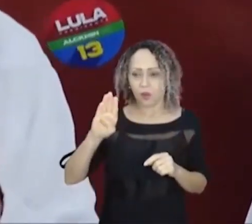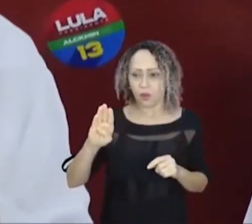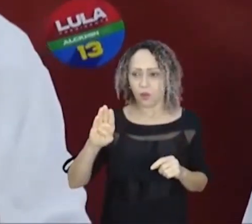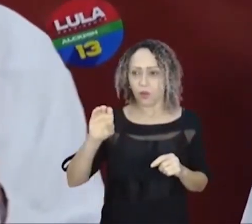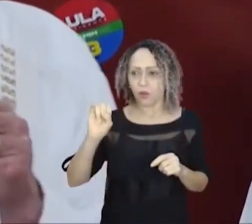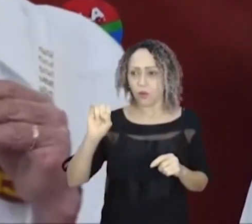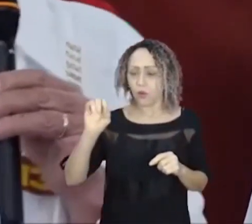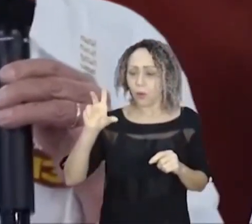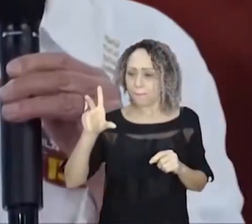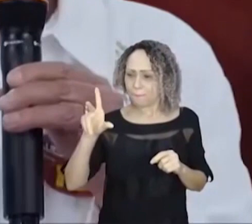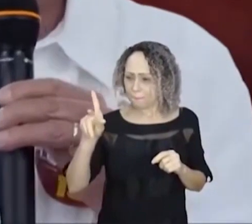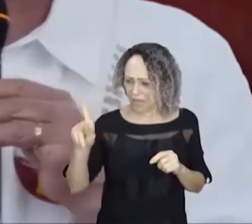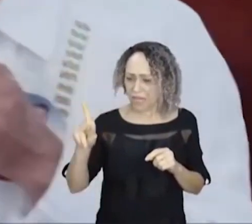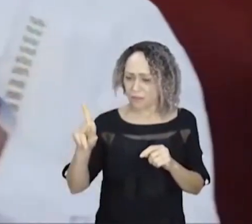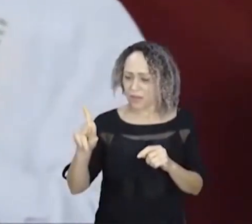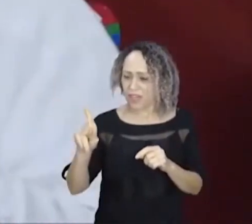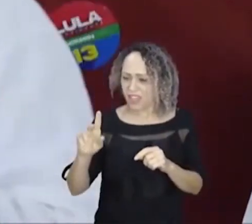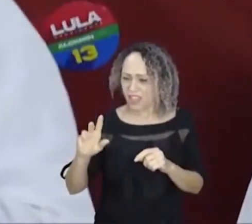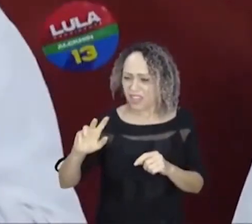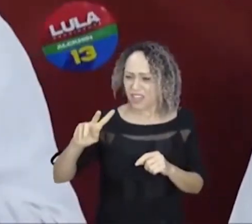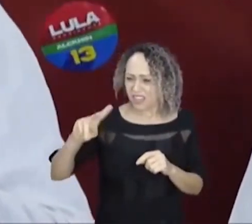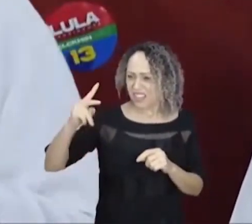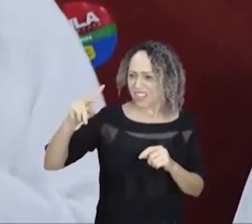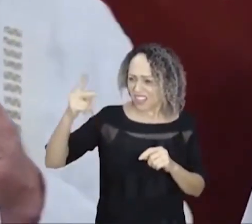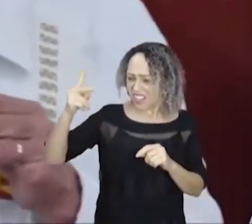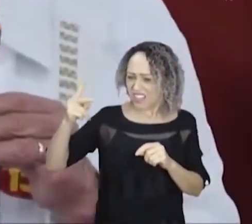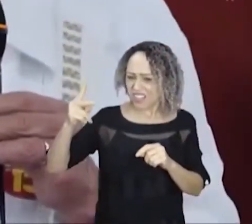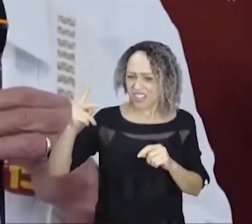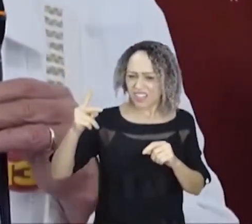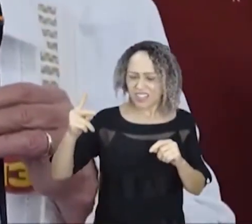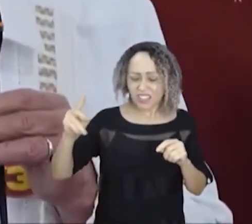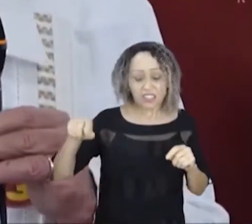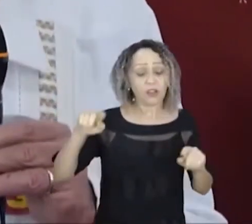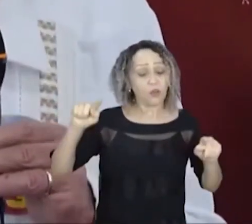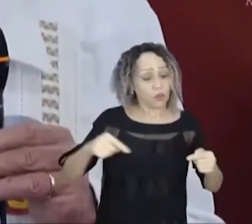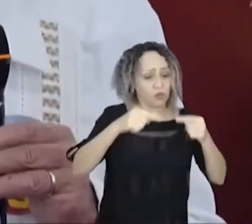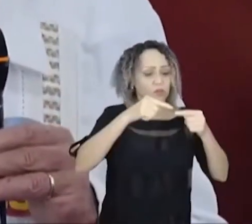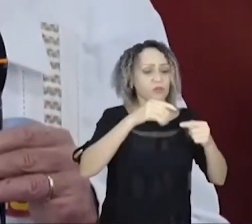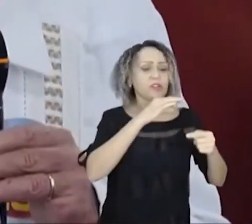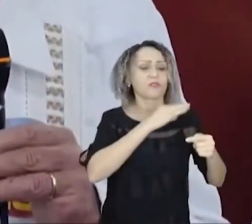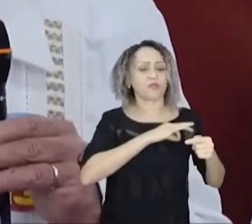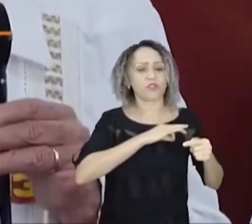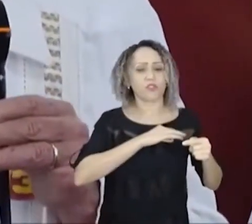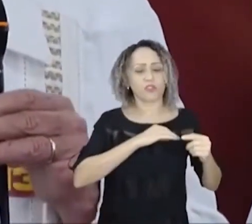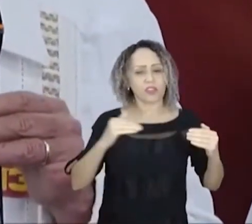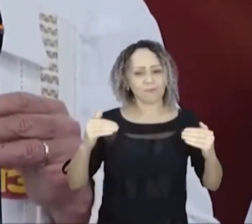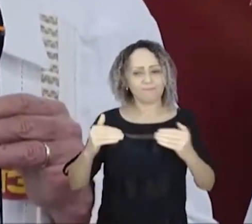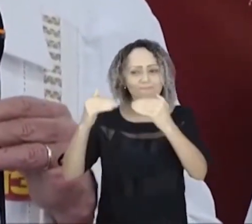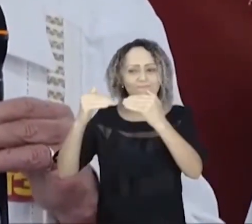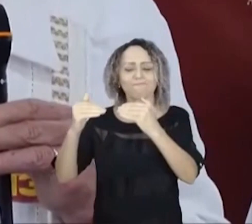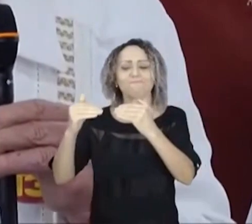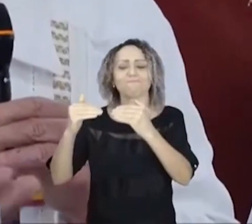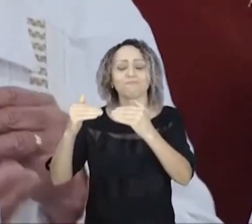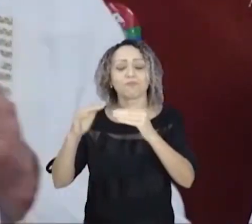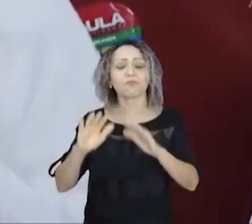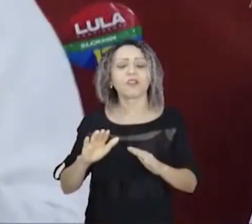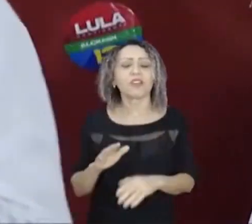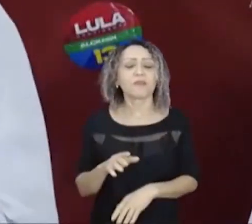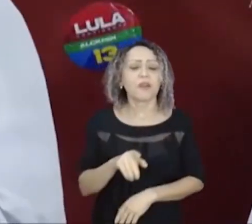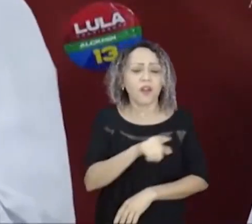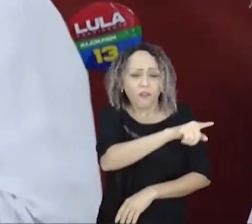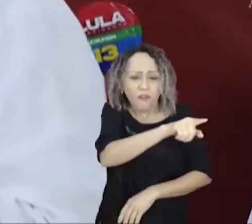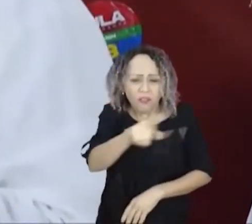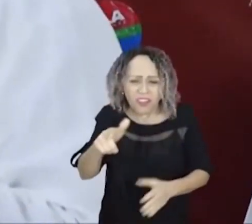jornalistas escrevem, ou vocês veem o PIB cresceu, quando o PIB só tem sentido essa informação, se